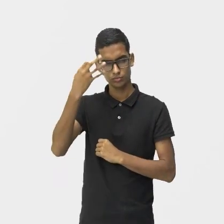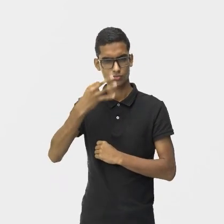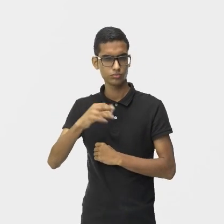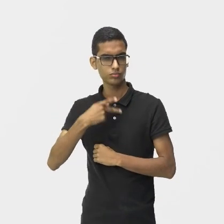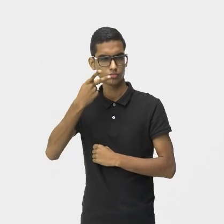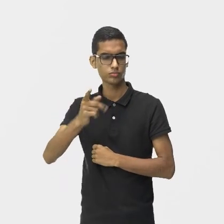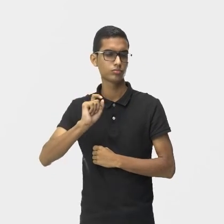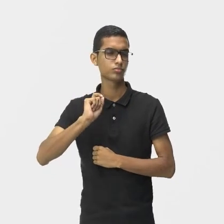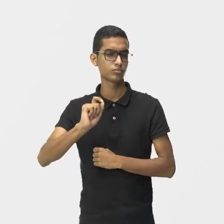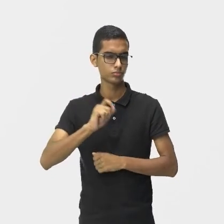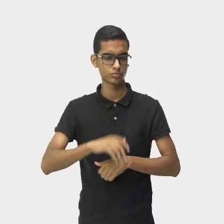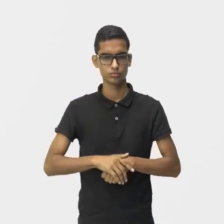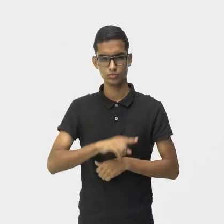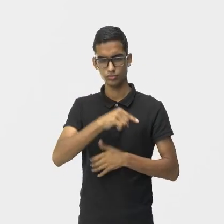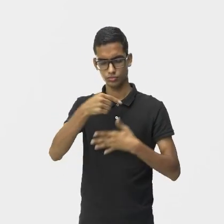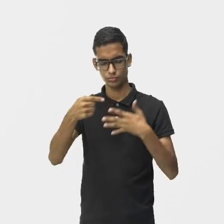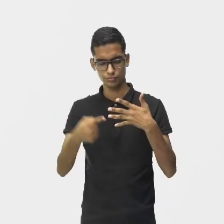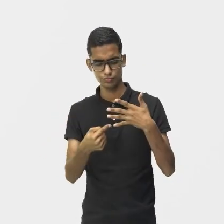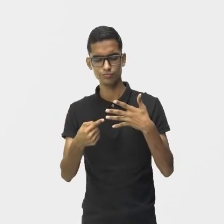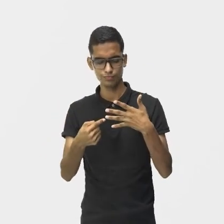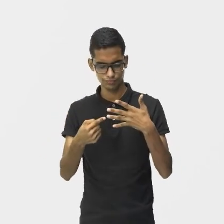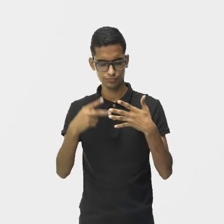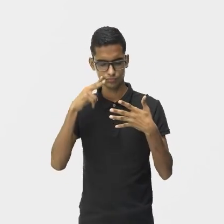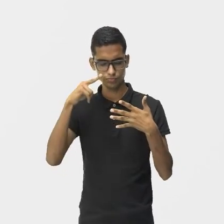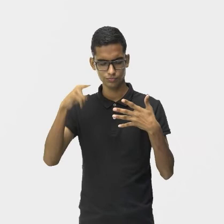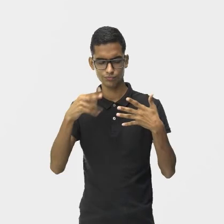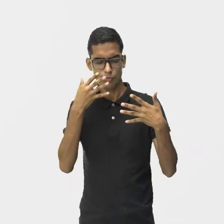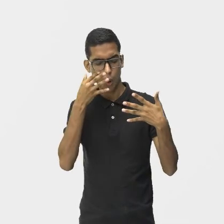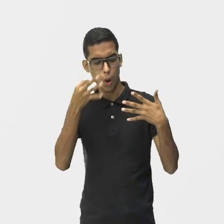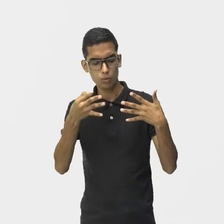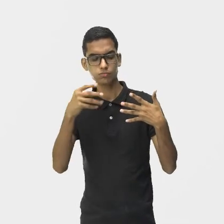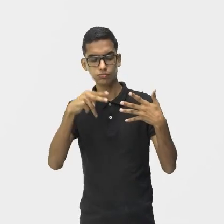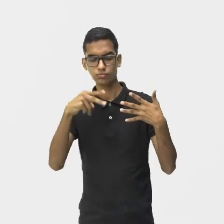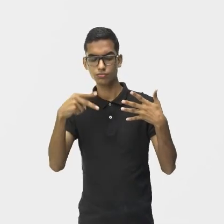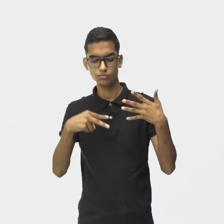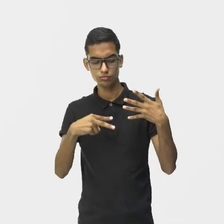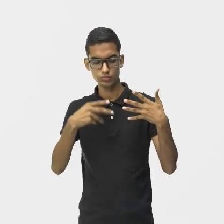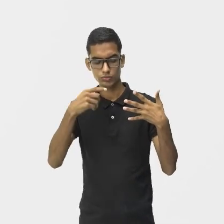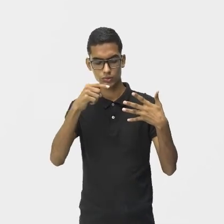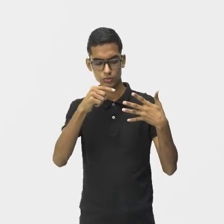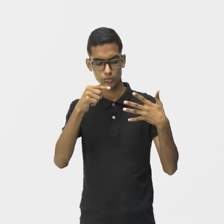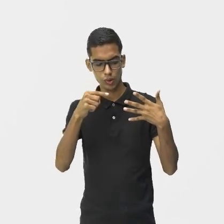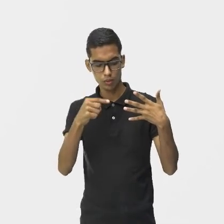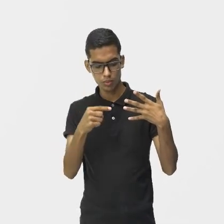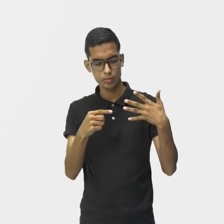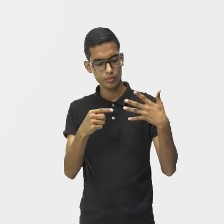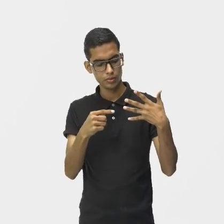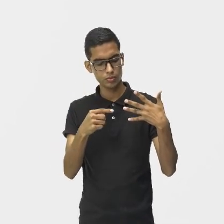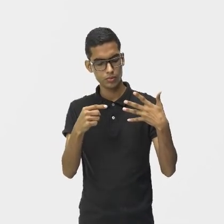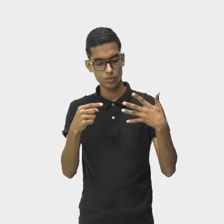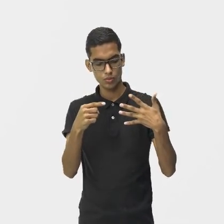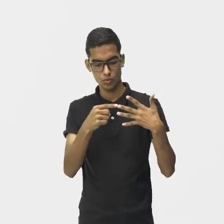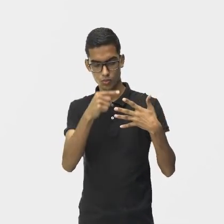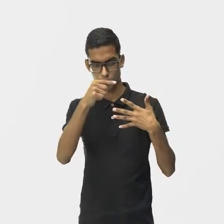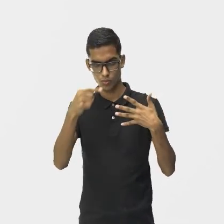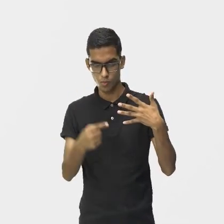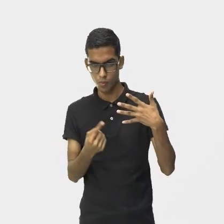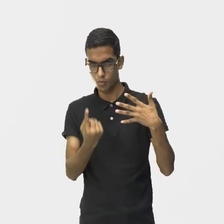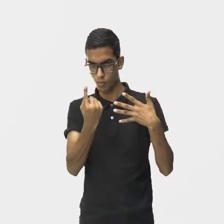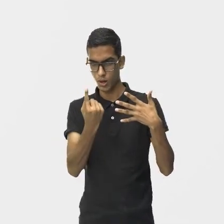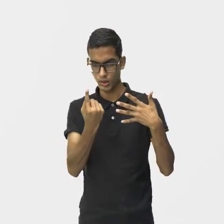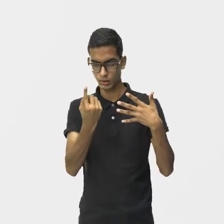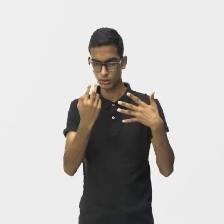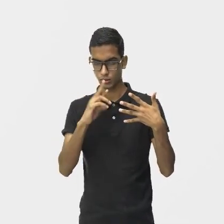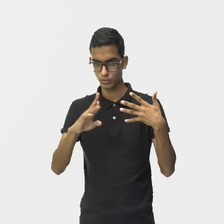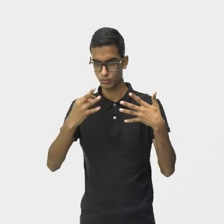leram com bastante atenção as 5 alternativas que foram deixadas. Uma delas está correta. Vamos ver a